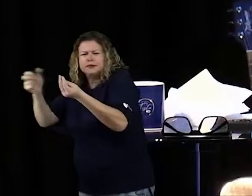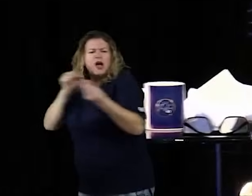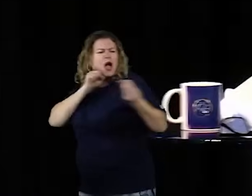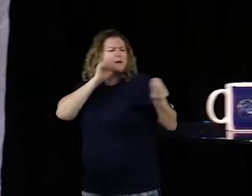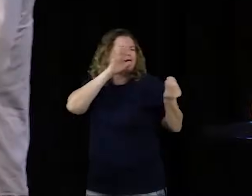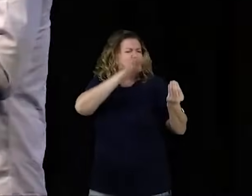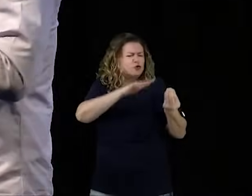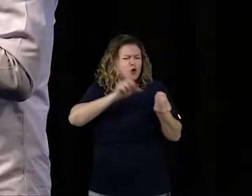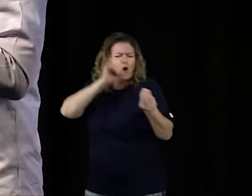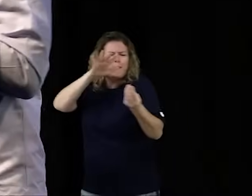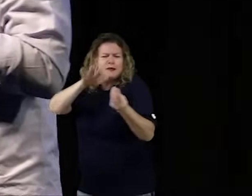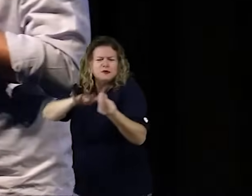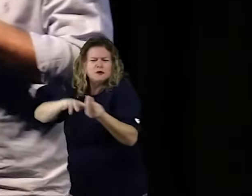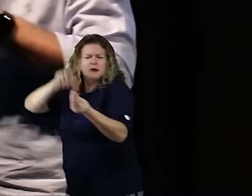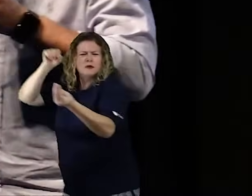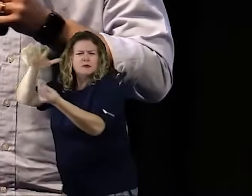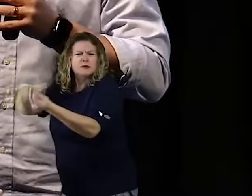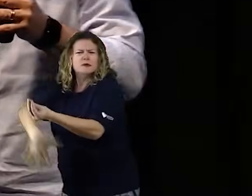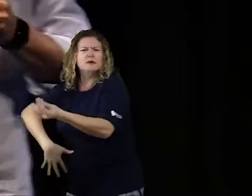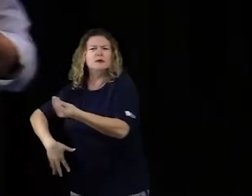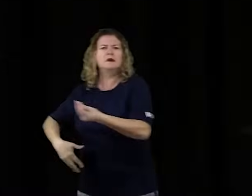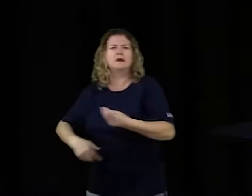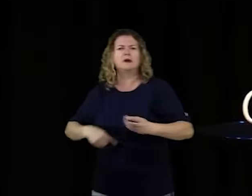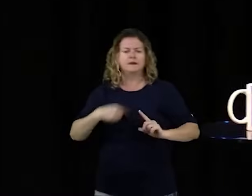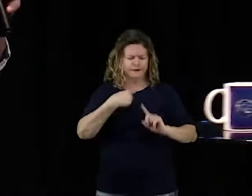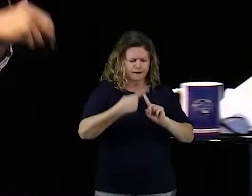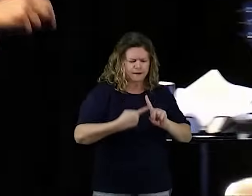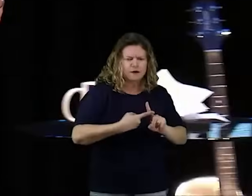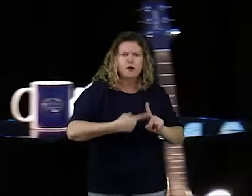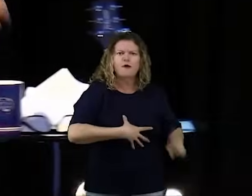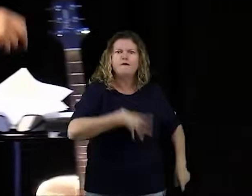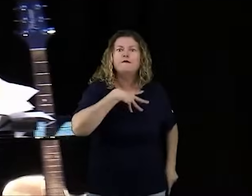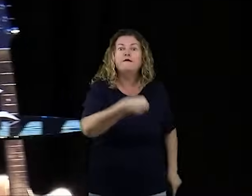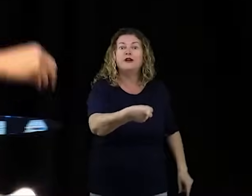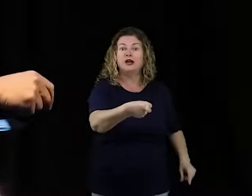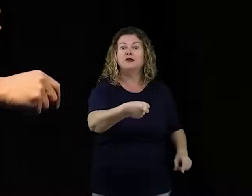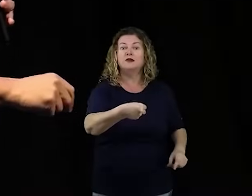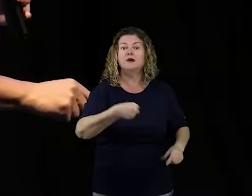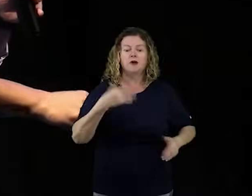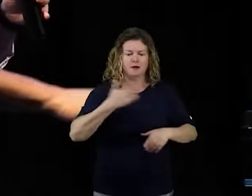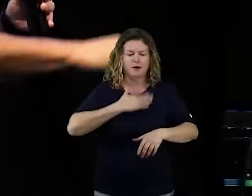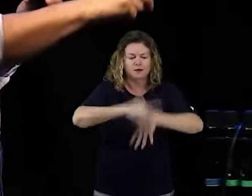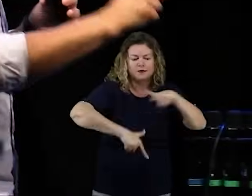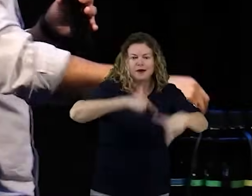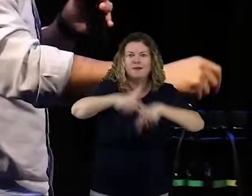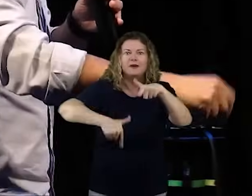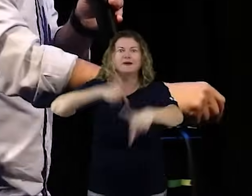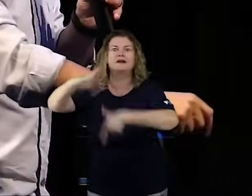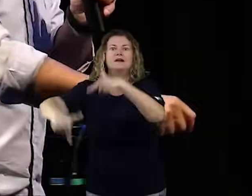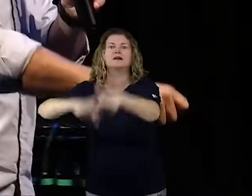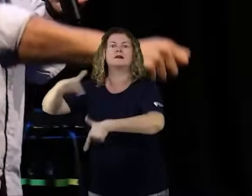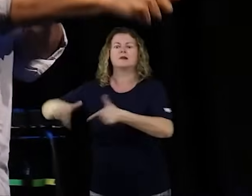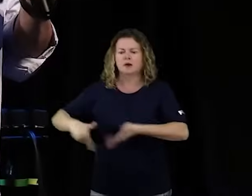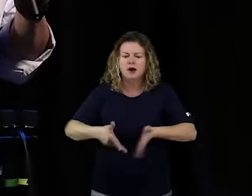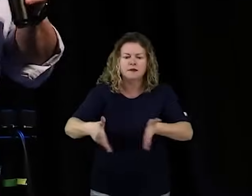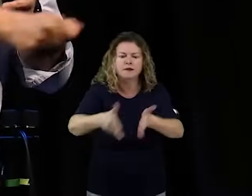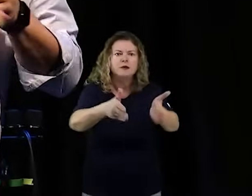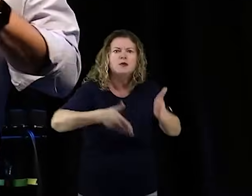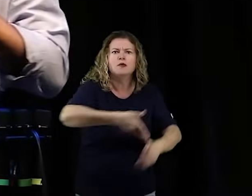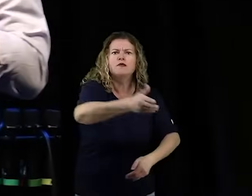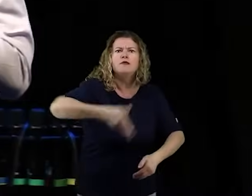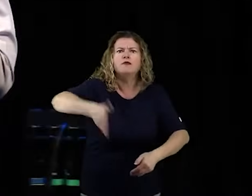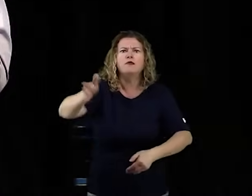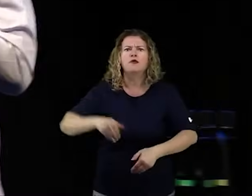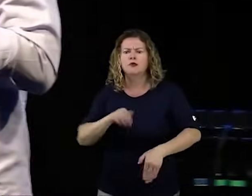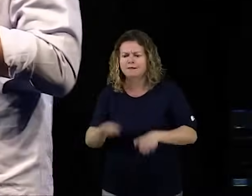ventre a obra das minhas mãos o caminho onde eu ando e eu piso meus pés é